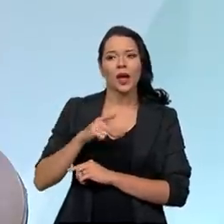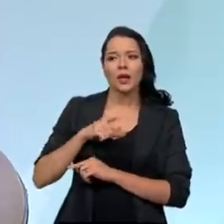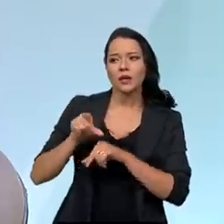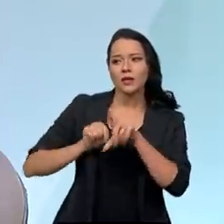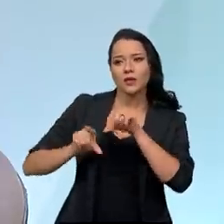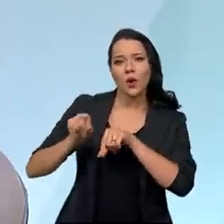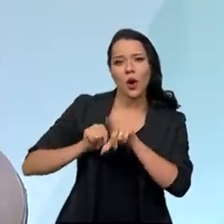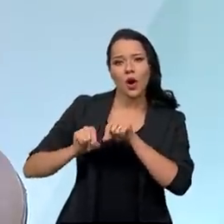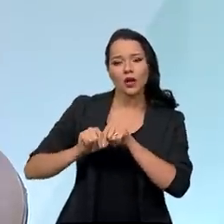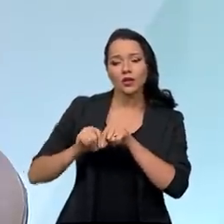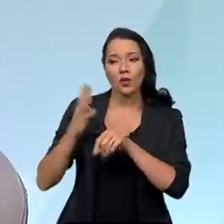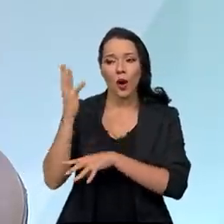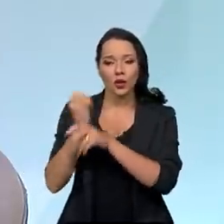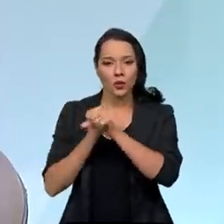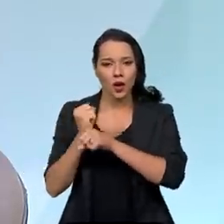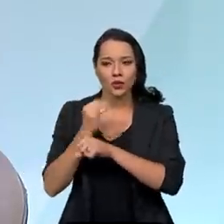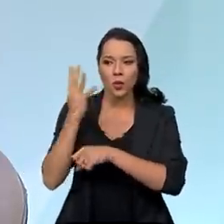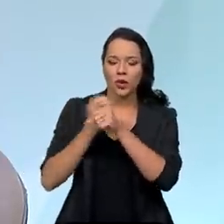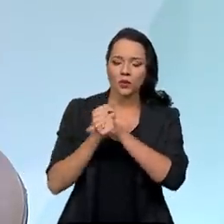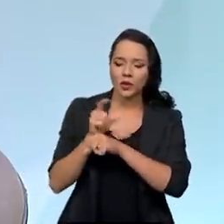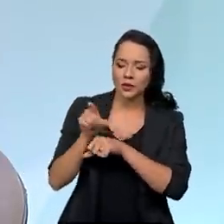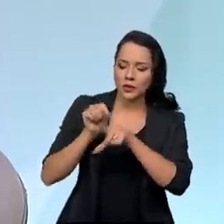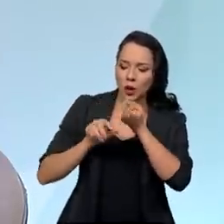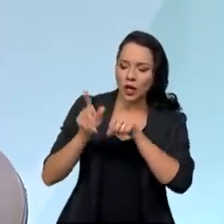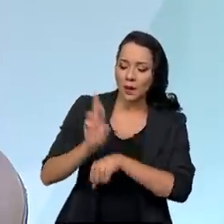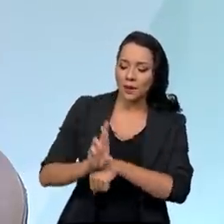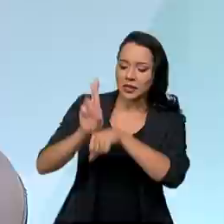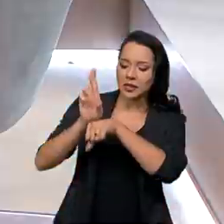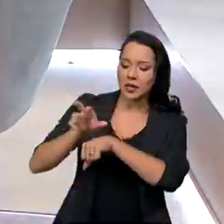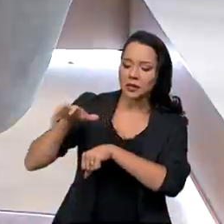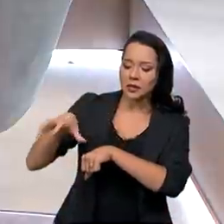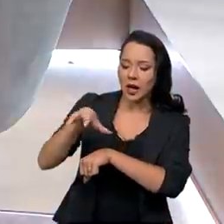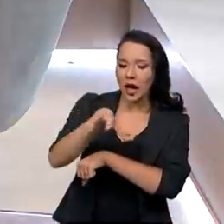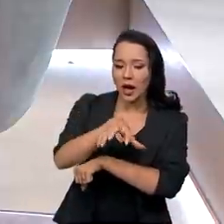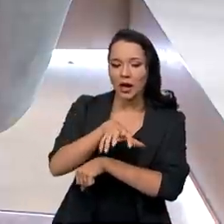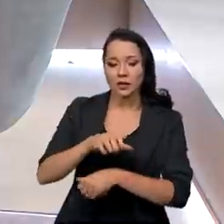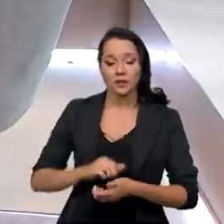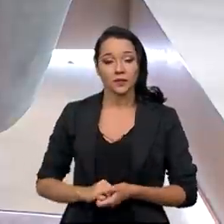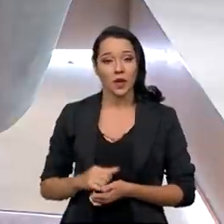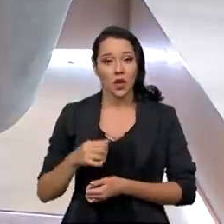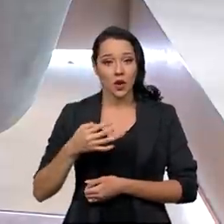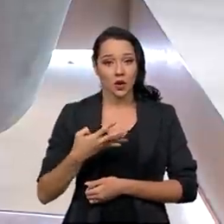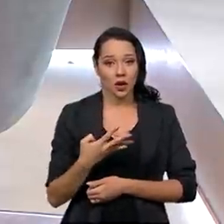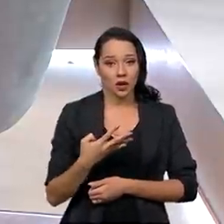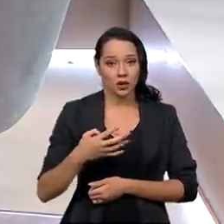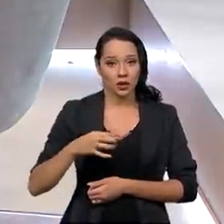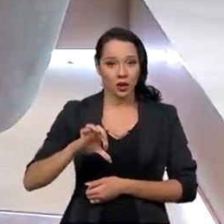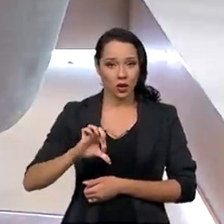elegem, de 4 em 4 anos, representantes das suas áreas. 49,